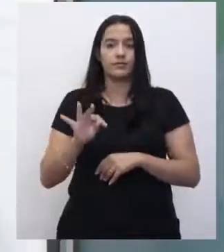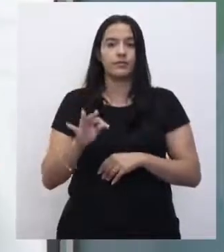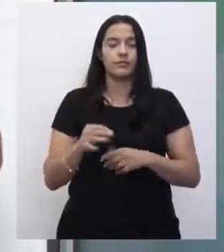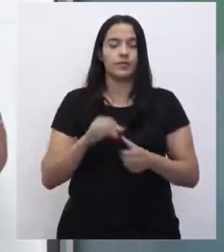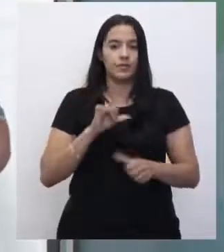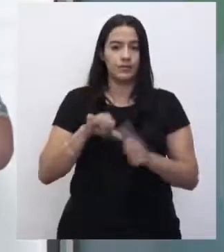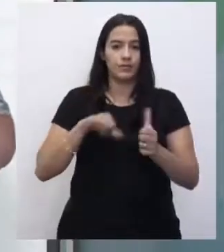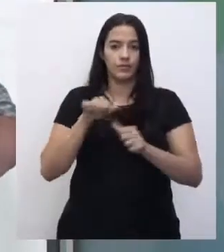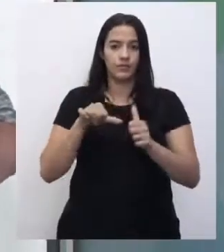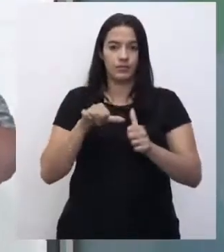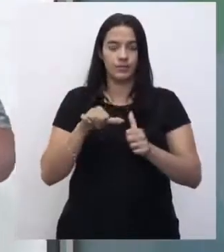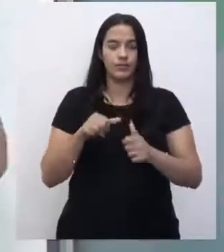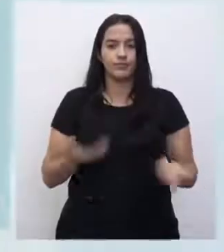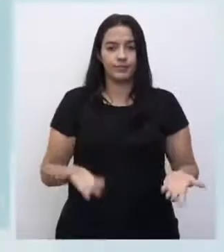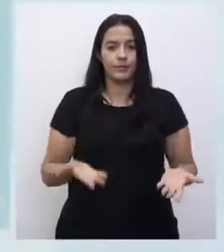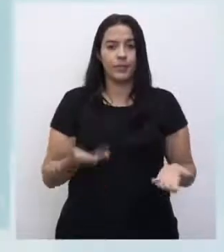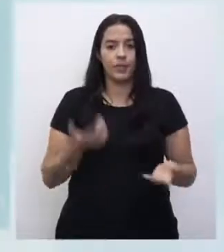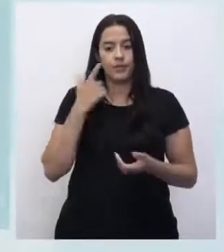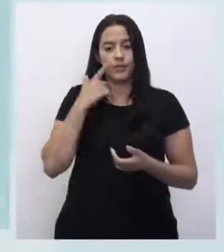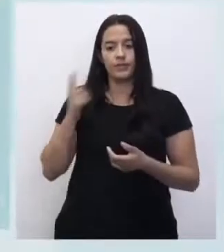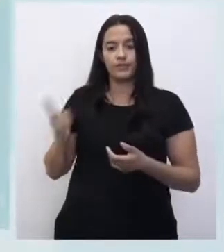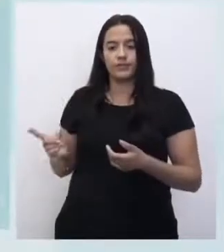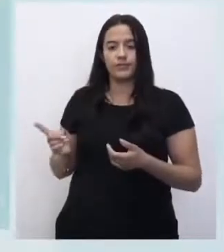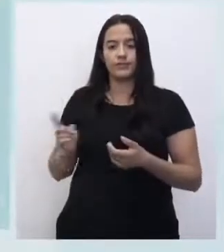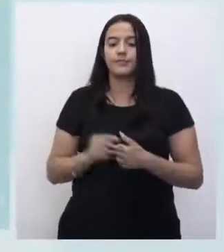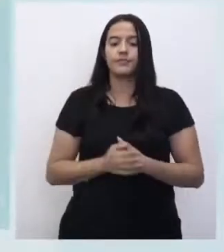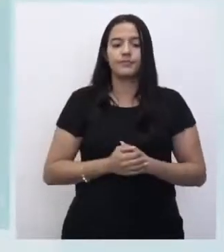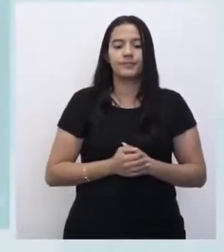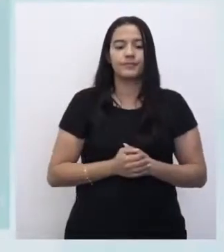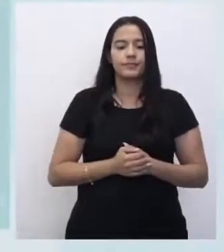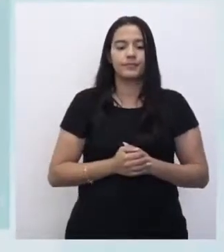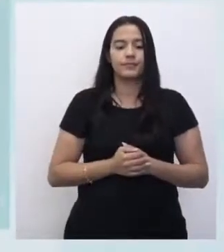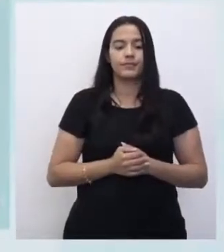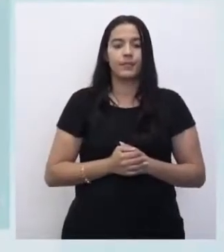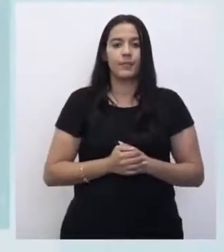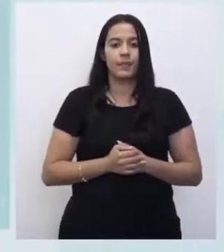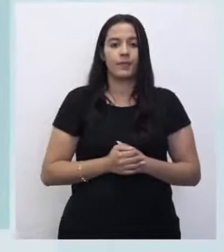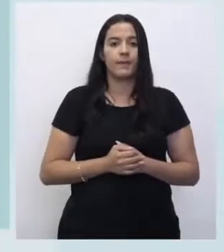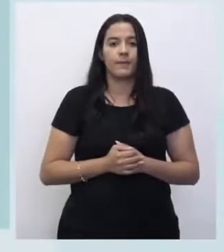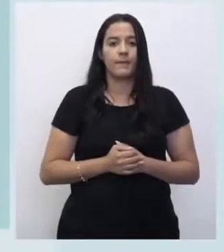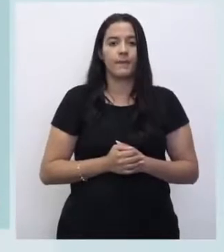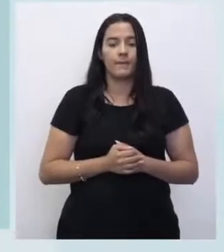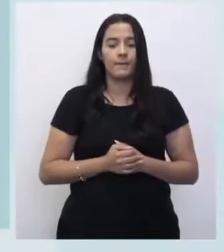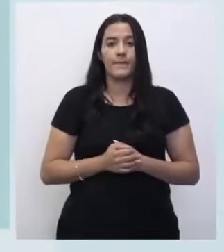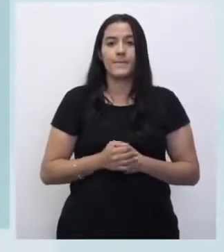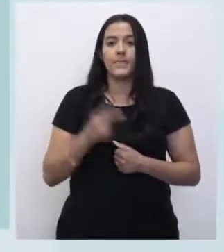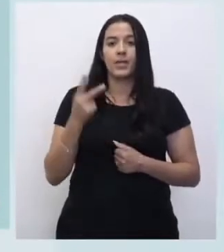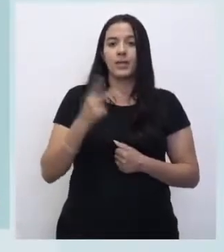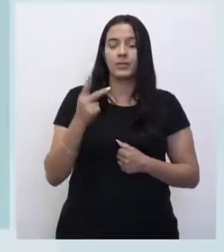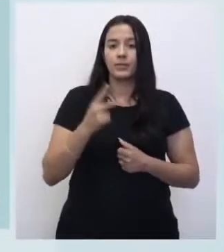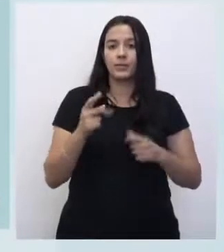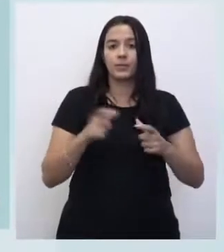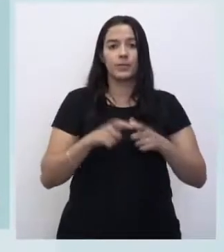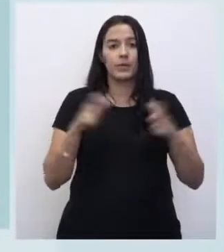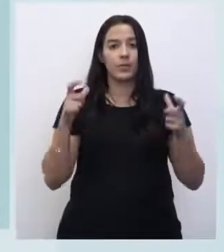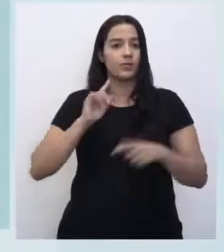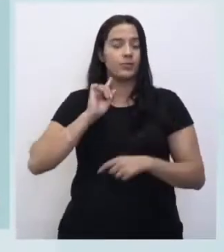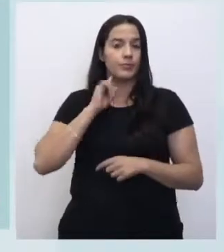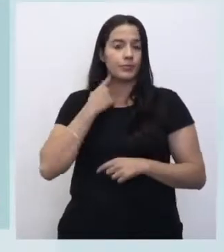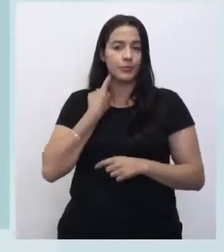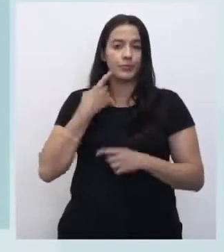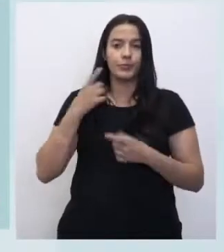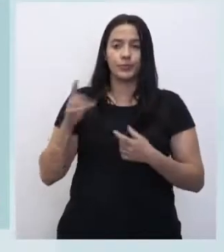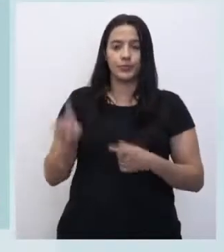superlativo. Então, um exemplo que aparece lá pra gente é It's the second largest polluter. É o segundo maior poluidor. That's